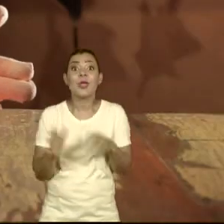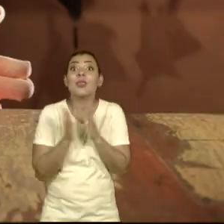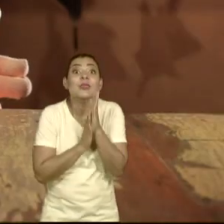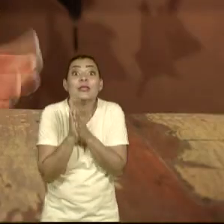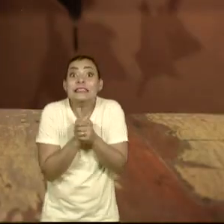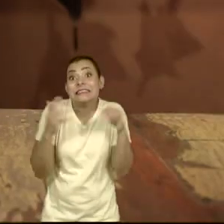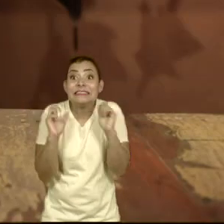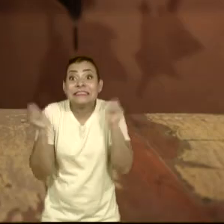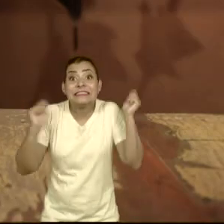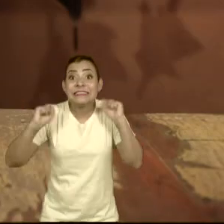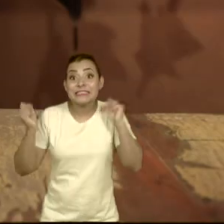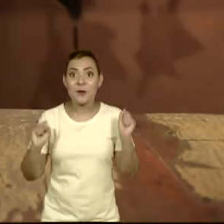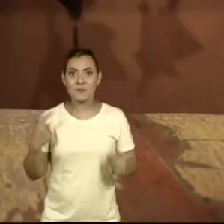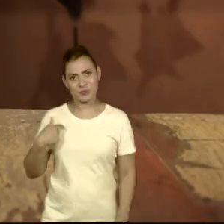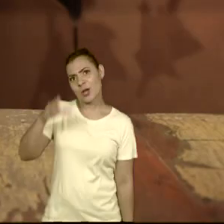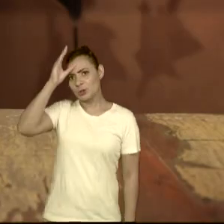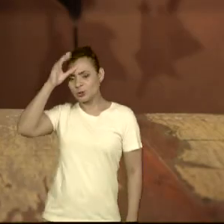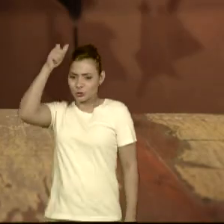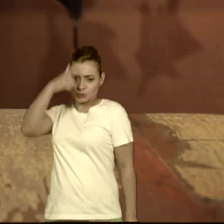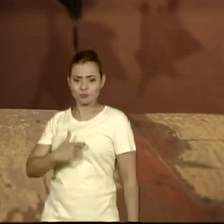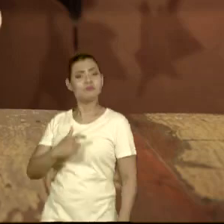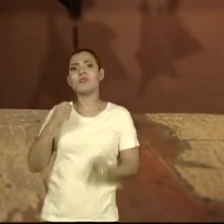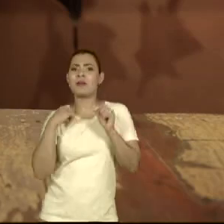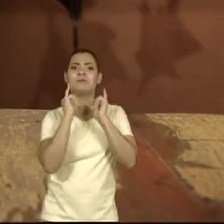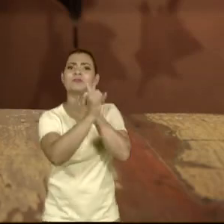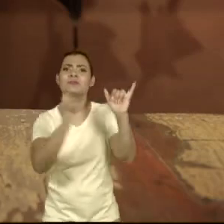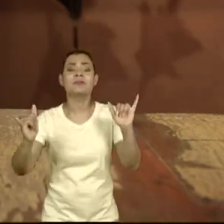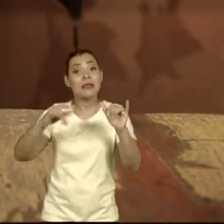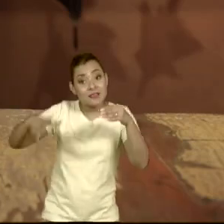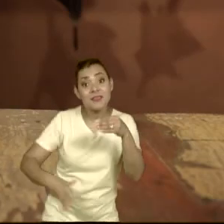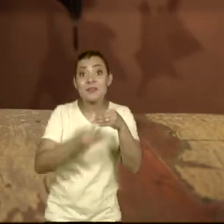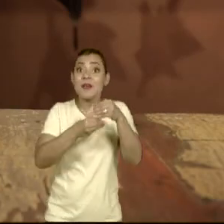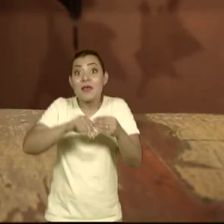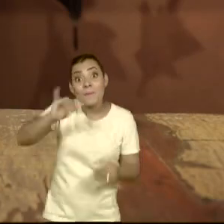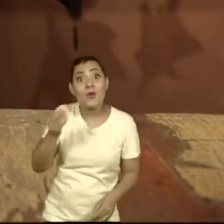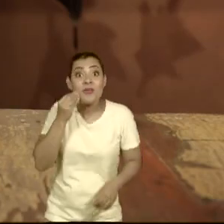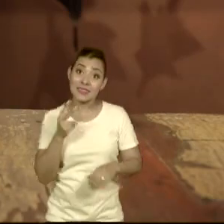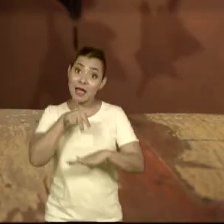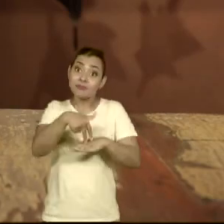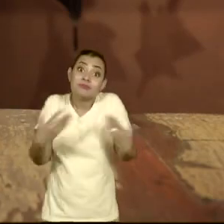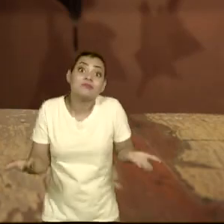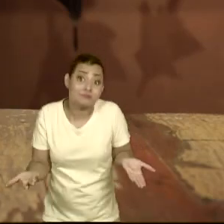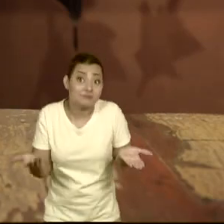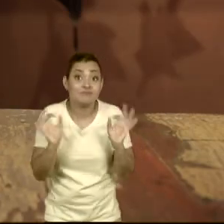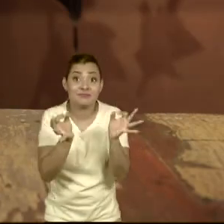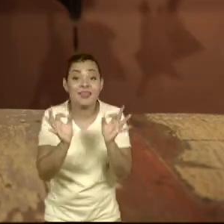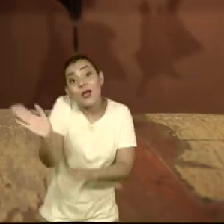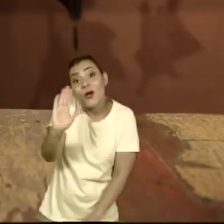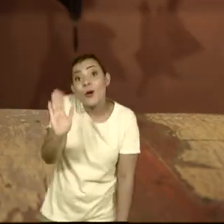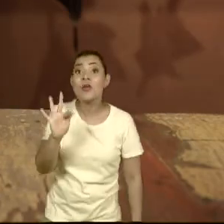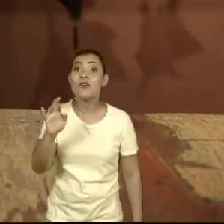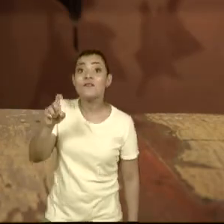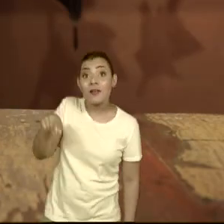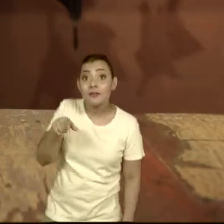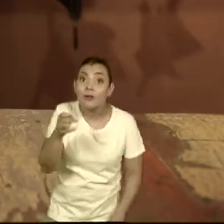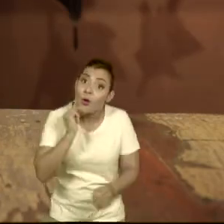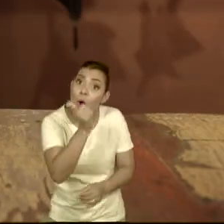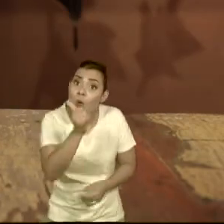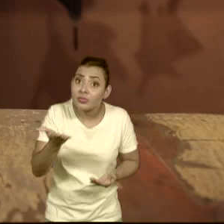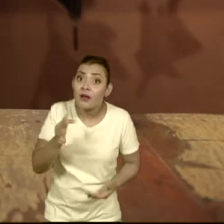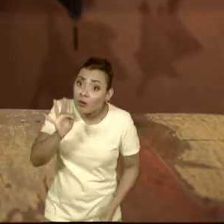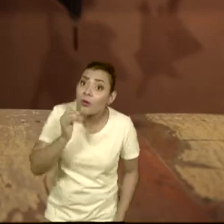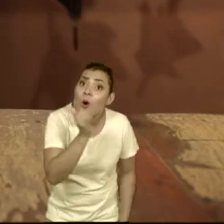puxa, que puxa, o tio Fê vai falar, eu não podia deixar de passar por aqui, né? Ô tio Fê, conta aí, vai,